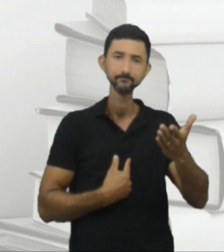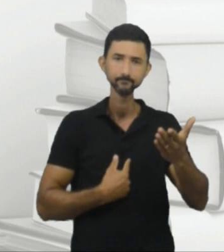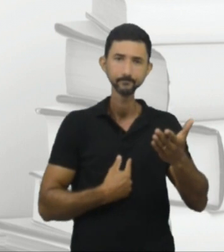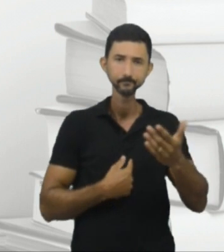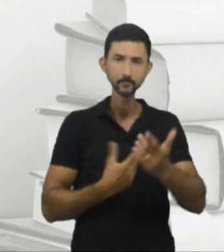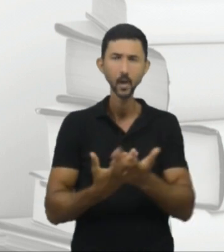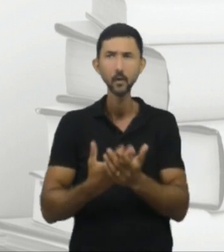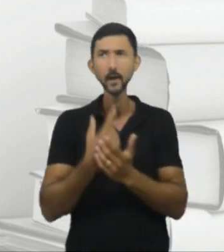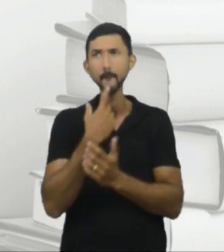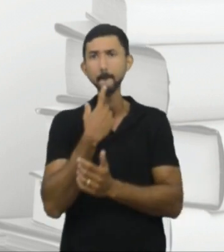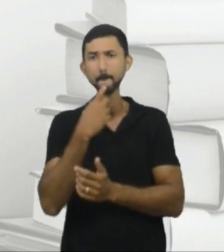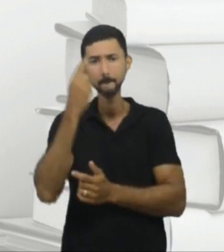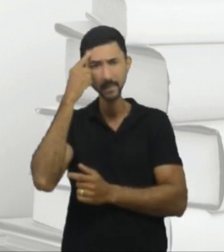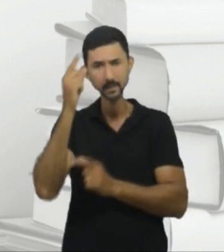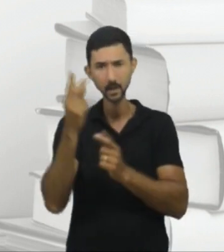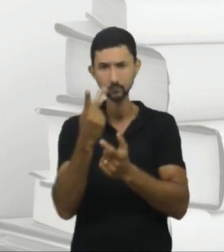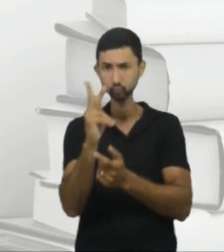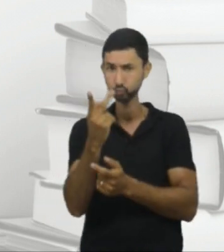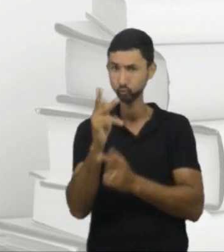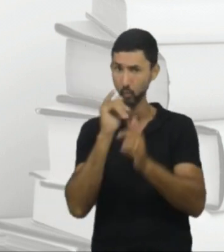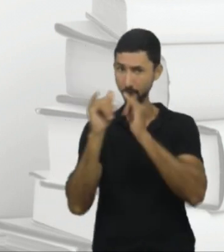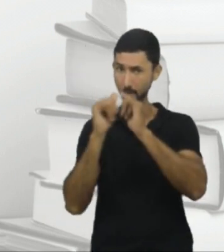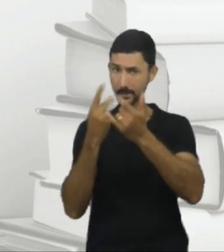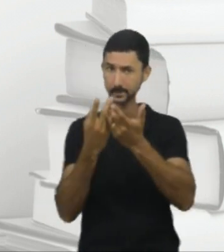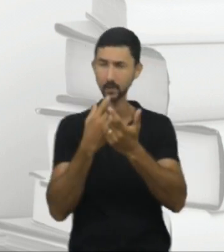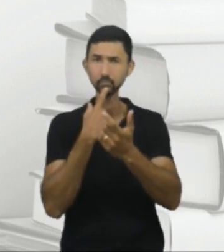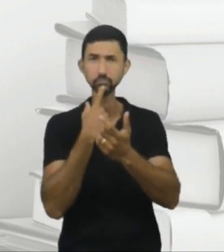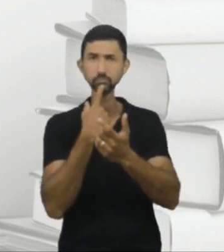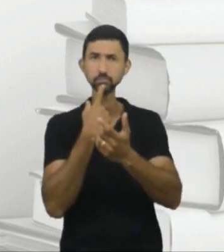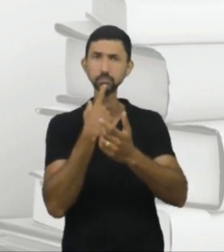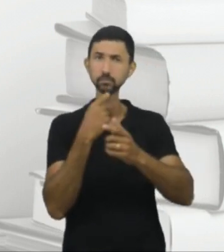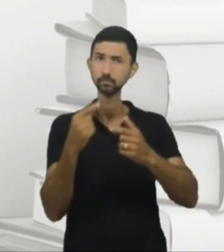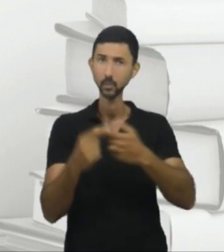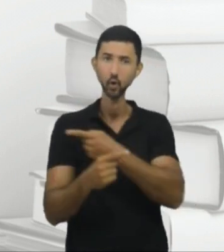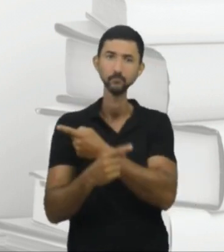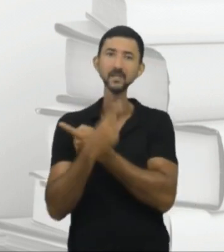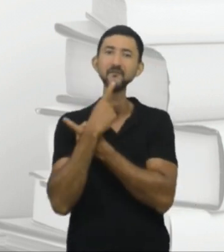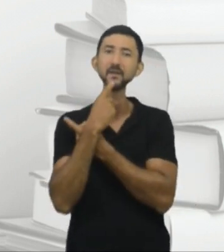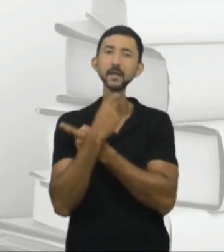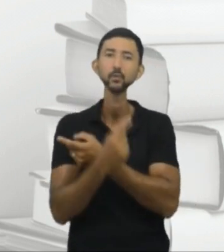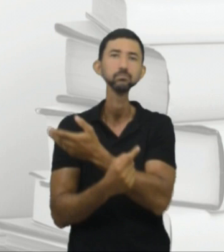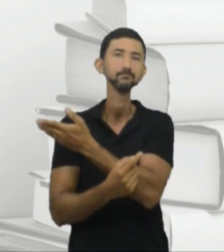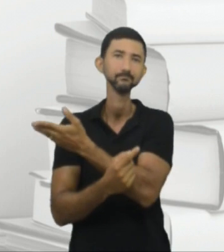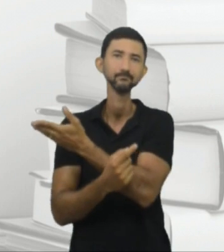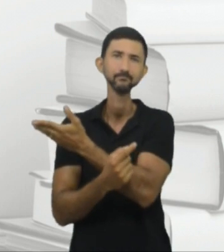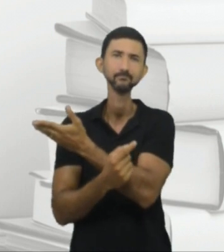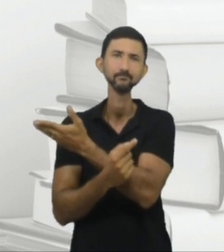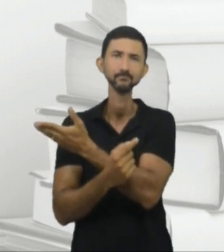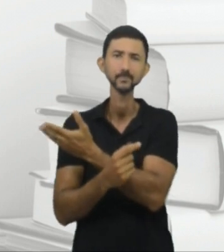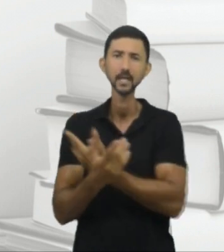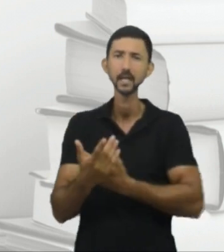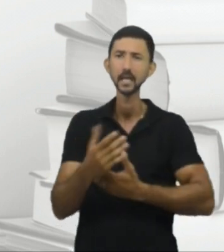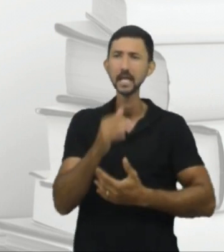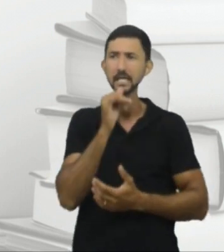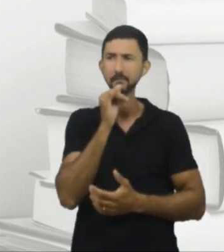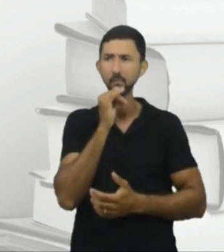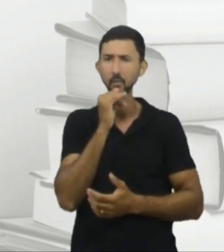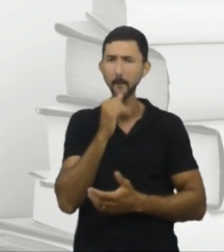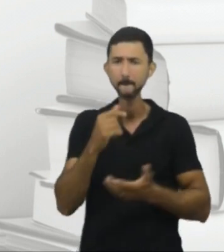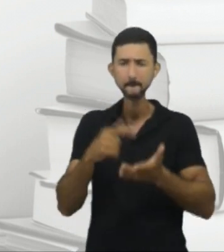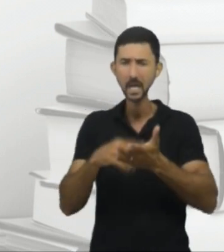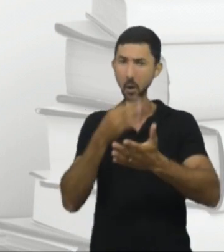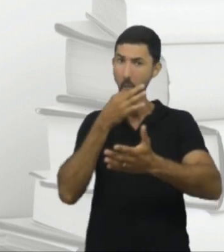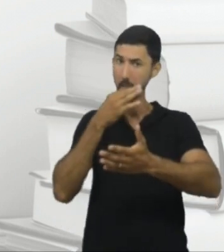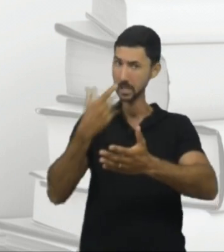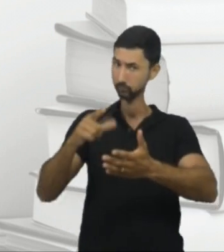pensa nessa informação aqui, ó, você não tem aí uma opinião a respeito